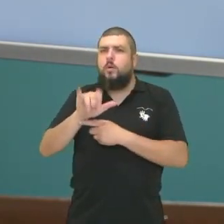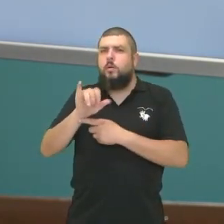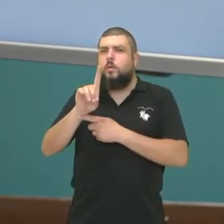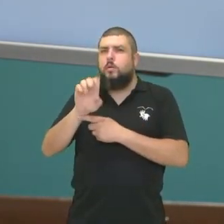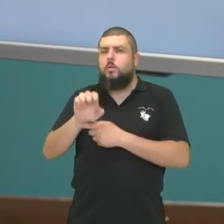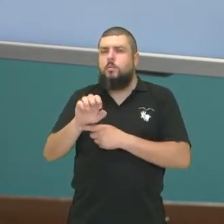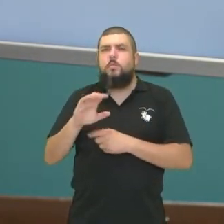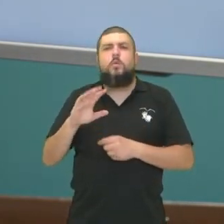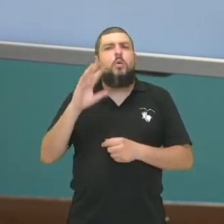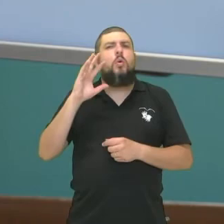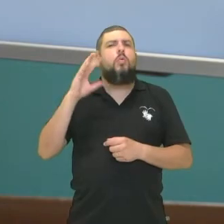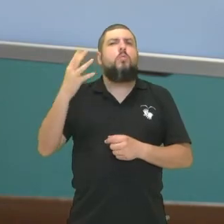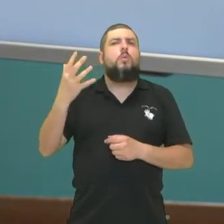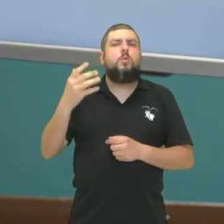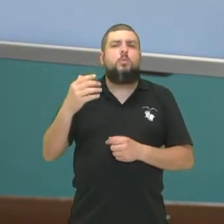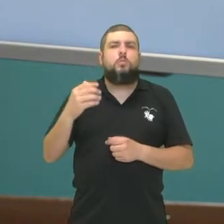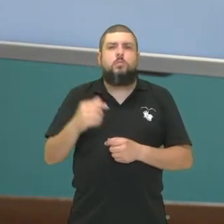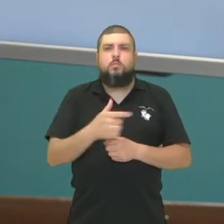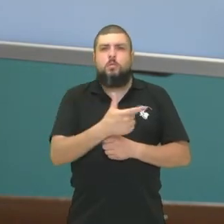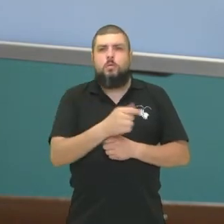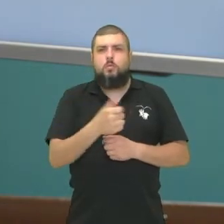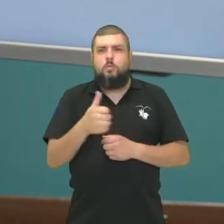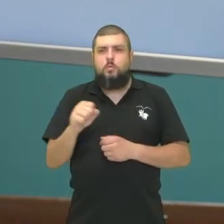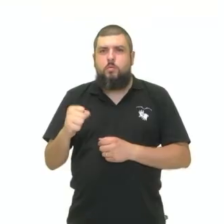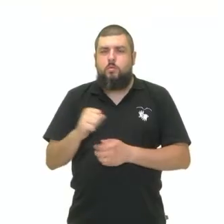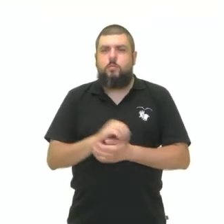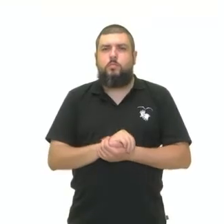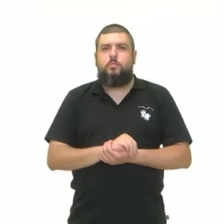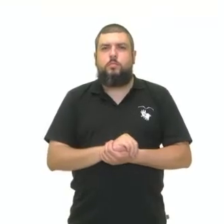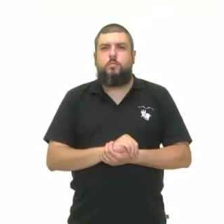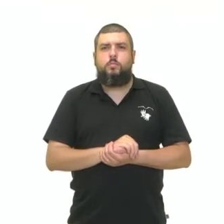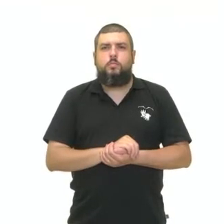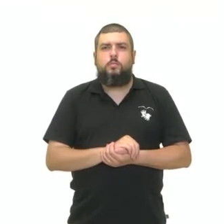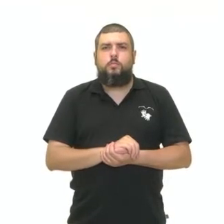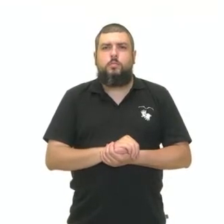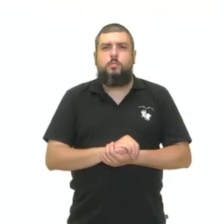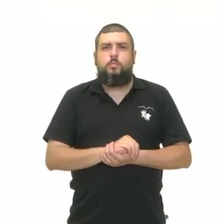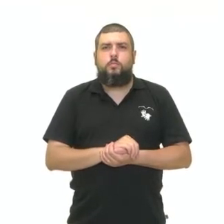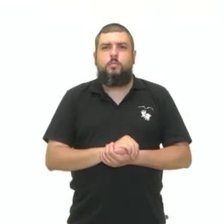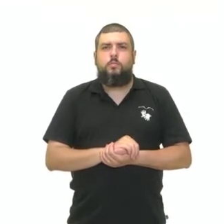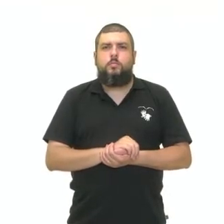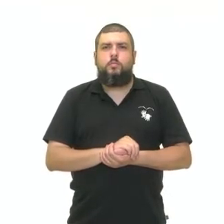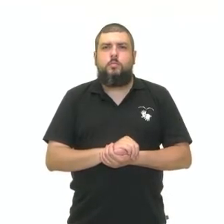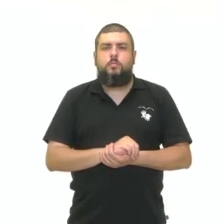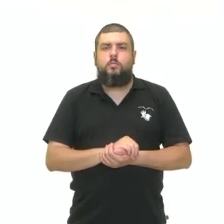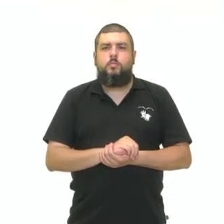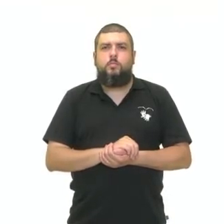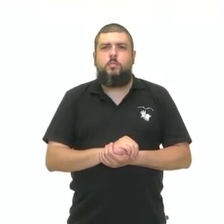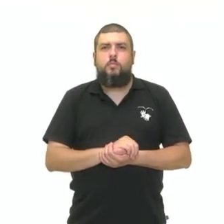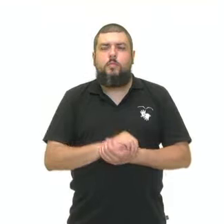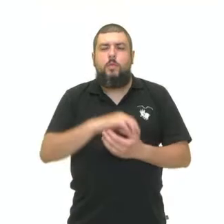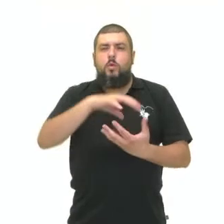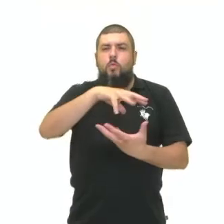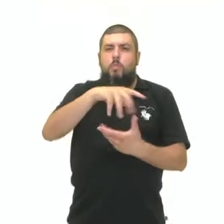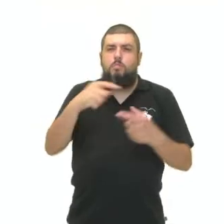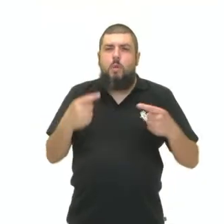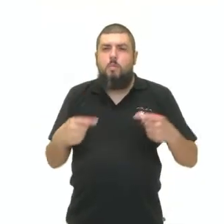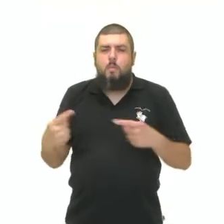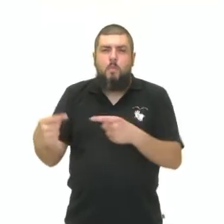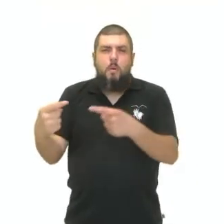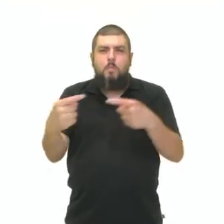em 2018. Vejamos os demais. Alvo de debate ao redor do mundo por seu possível impacto